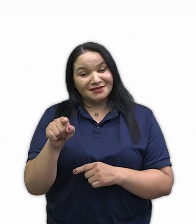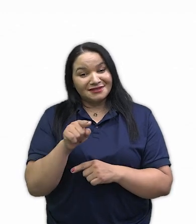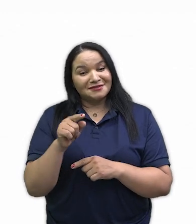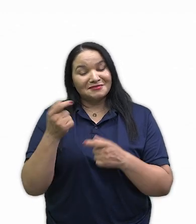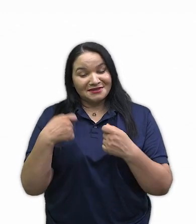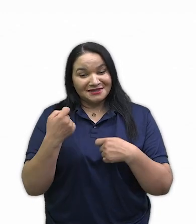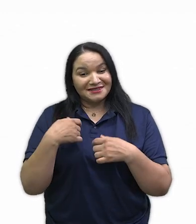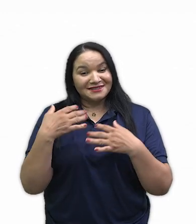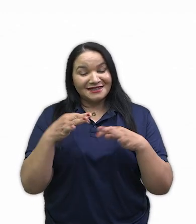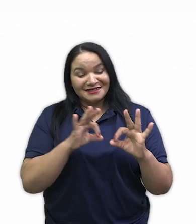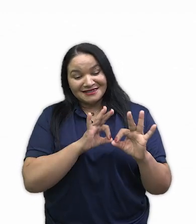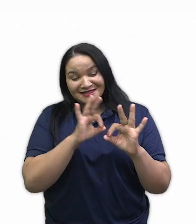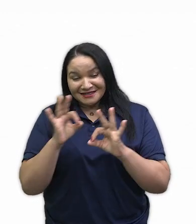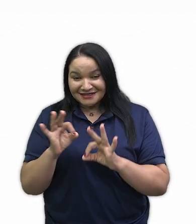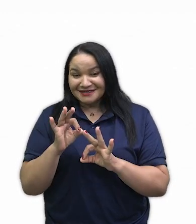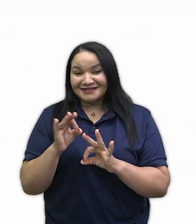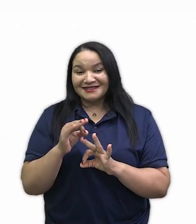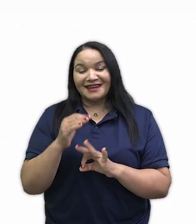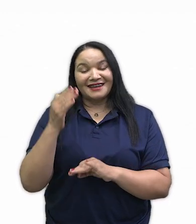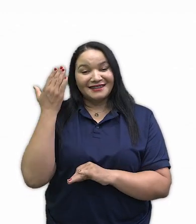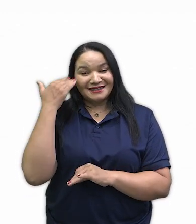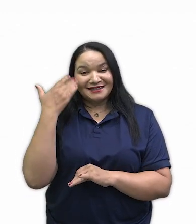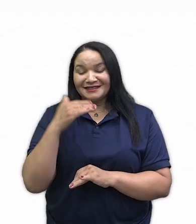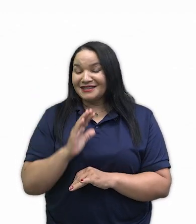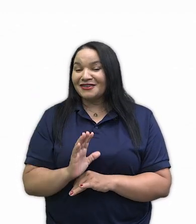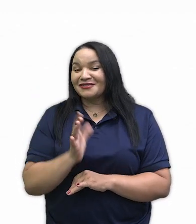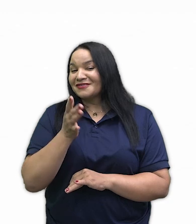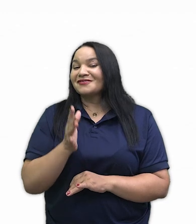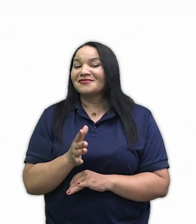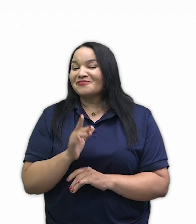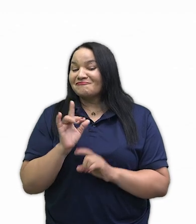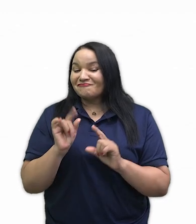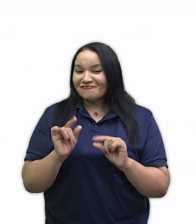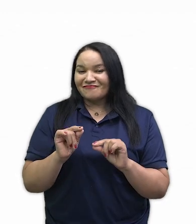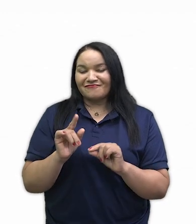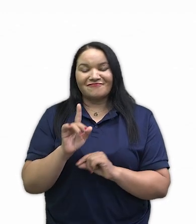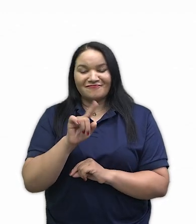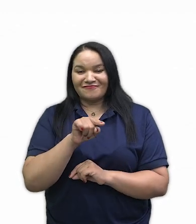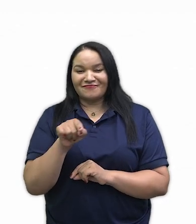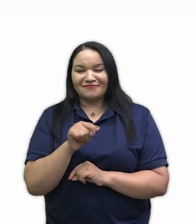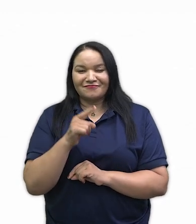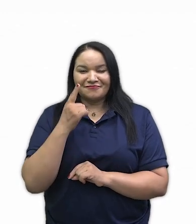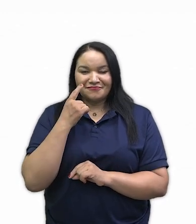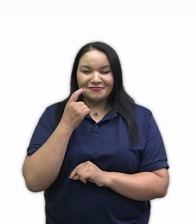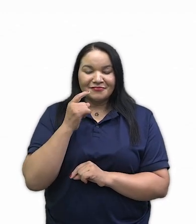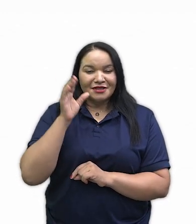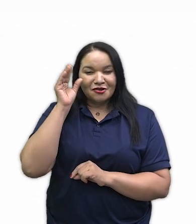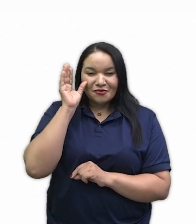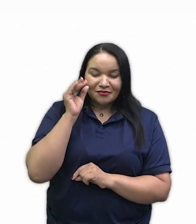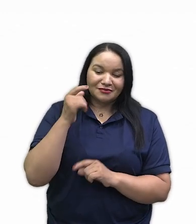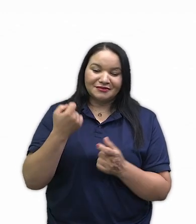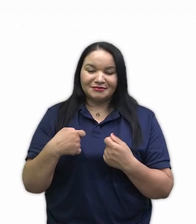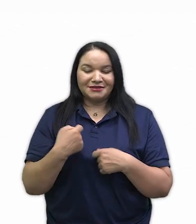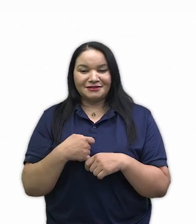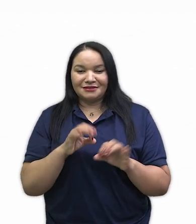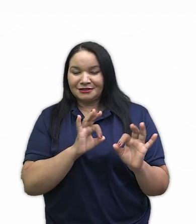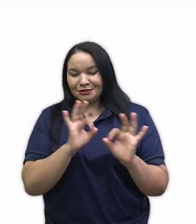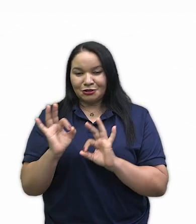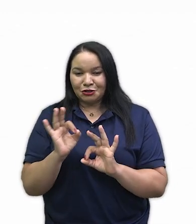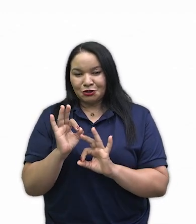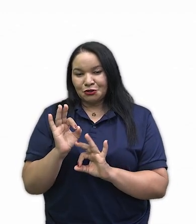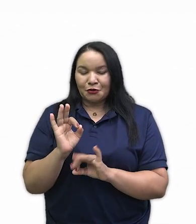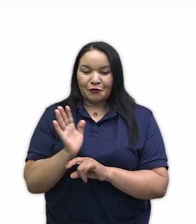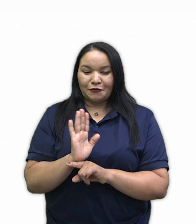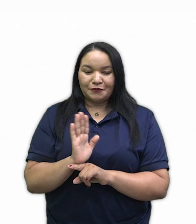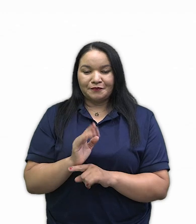que assistir para entender o que acontece até o final neste filme, tá bom? Então, é